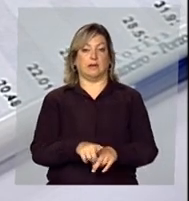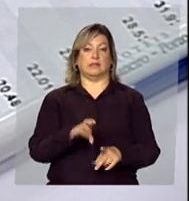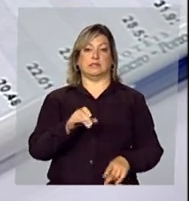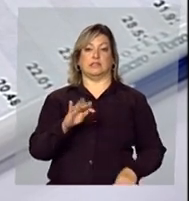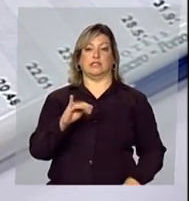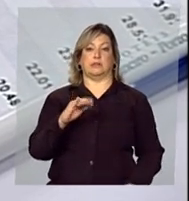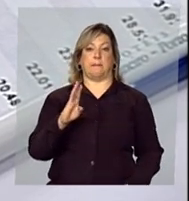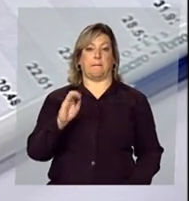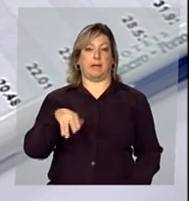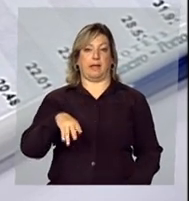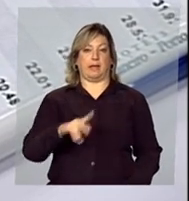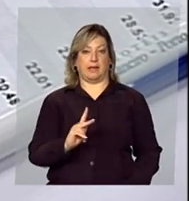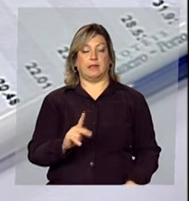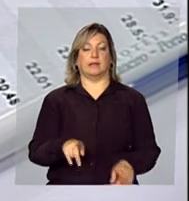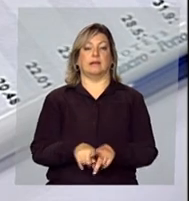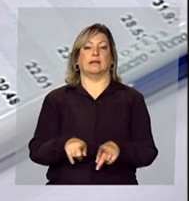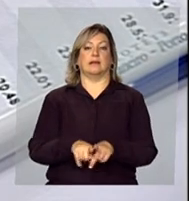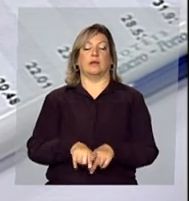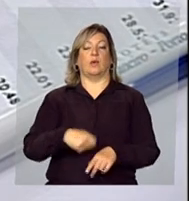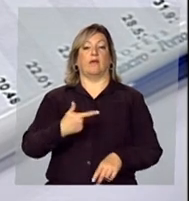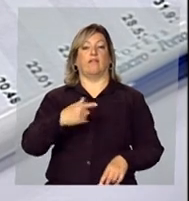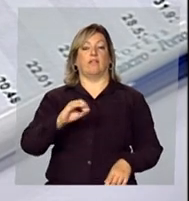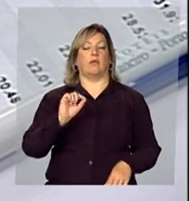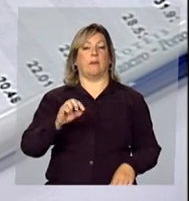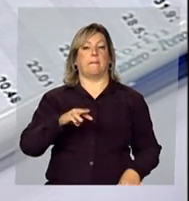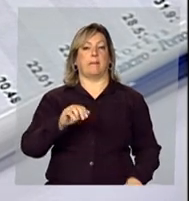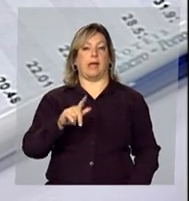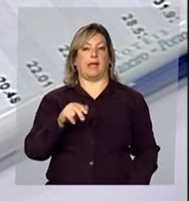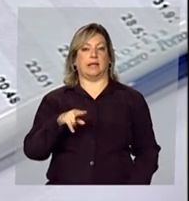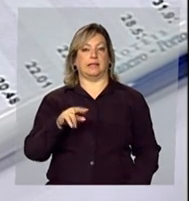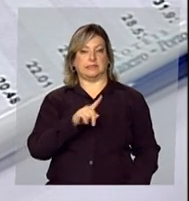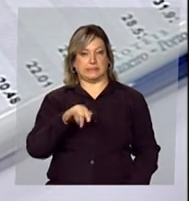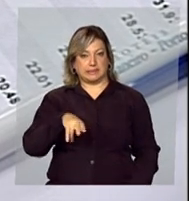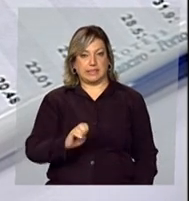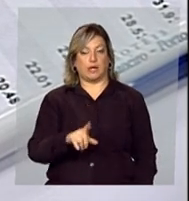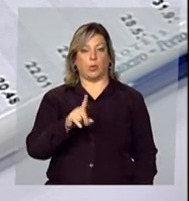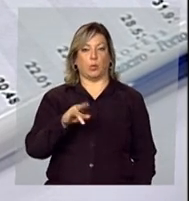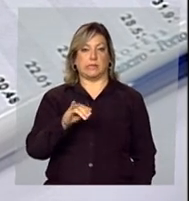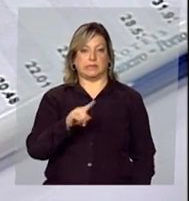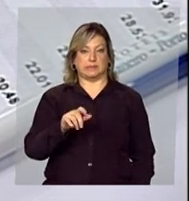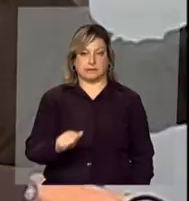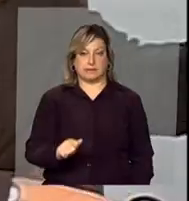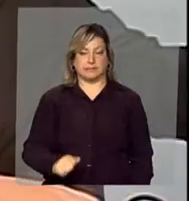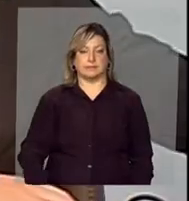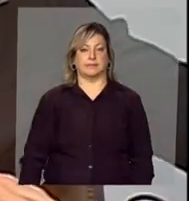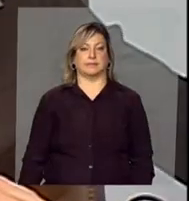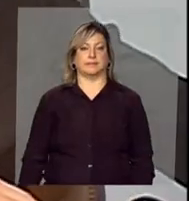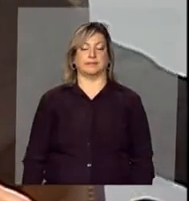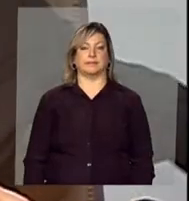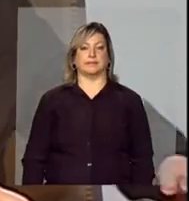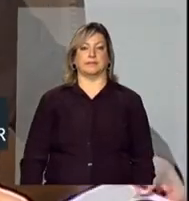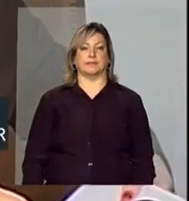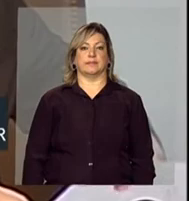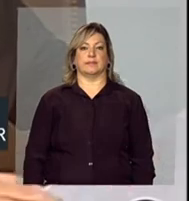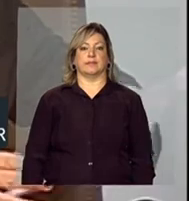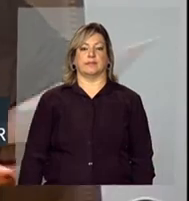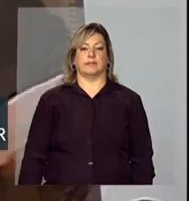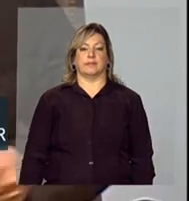Citibank e vigésimo ou Magazine Luiza e esse esse